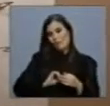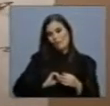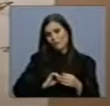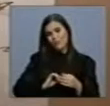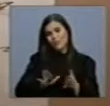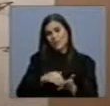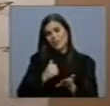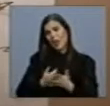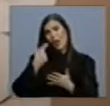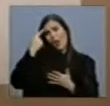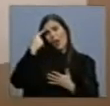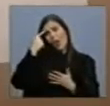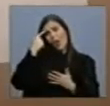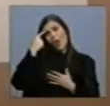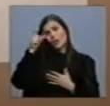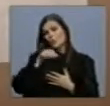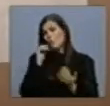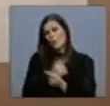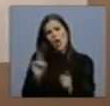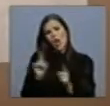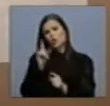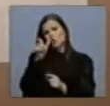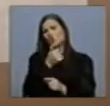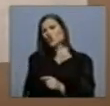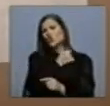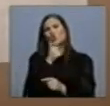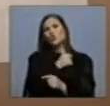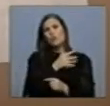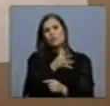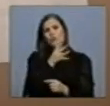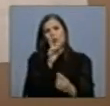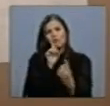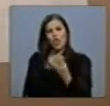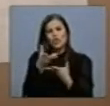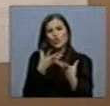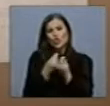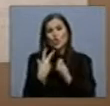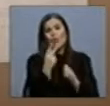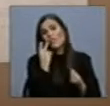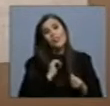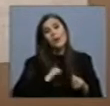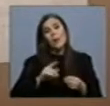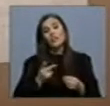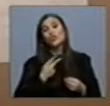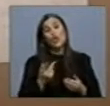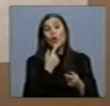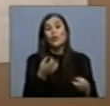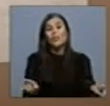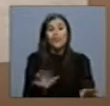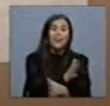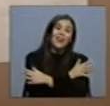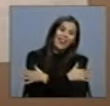sempre a intuição que não te perdi, que sofres moralmente, que queria estar contigo, minha vida, mas que nos tornaremos a abraçar com